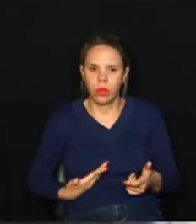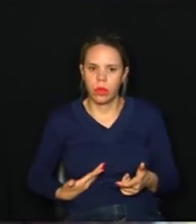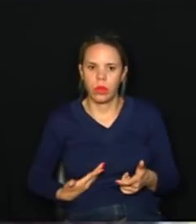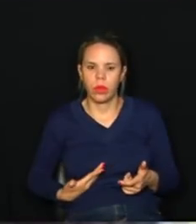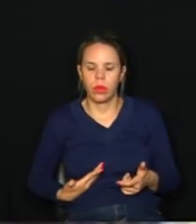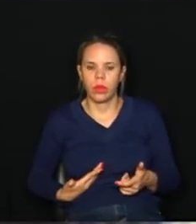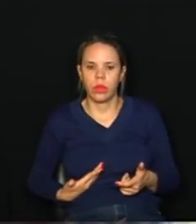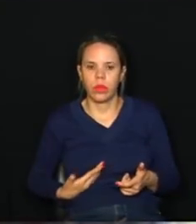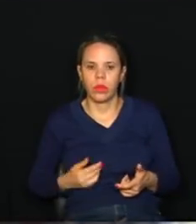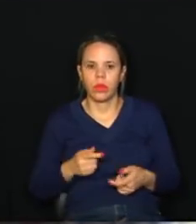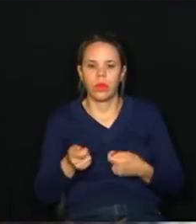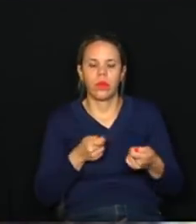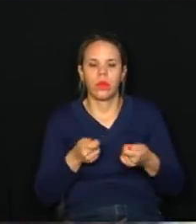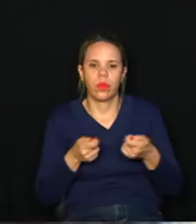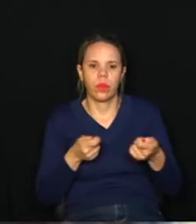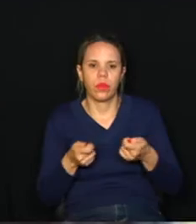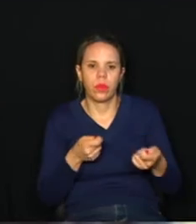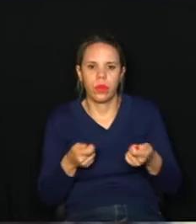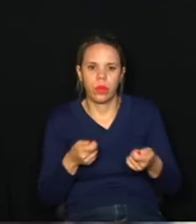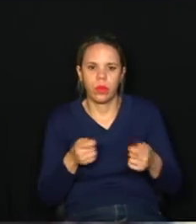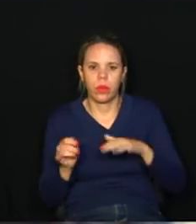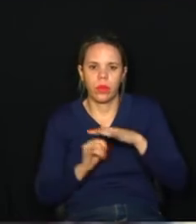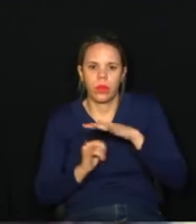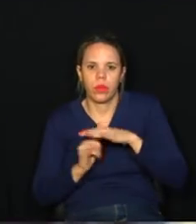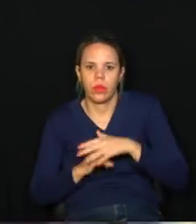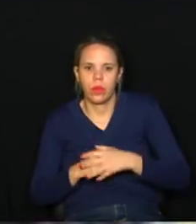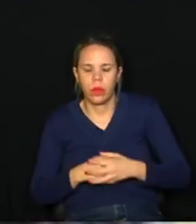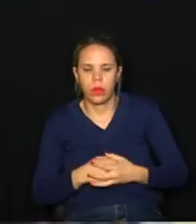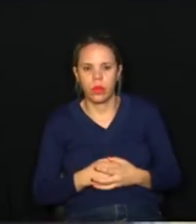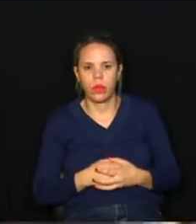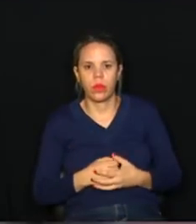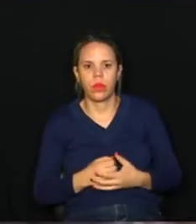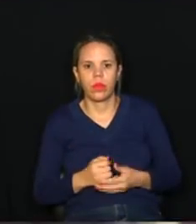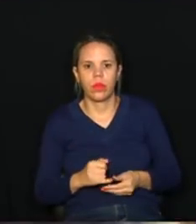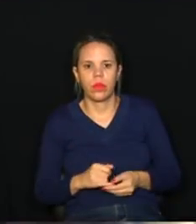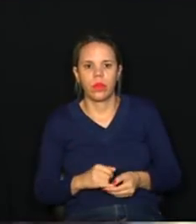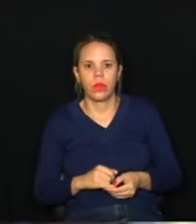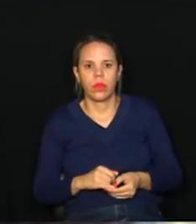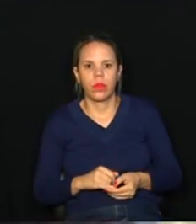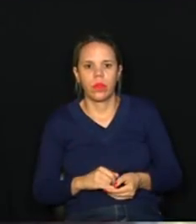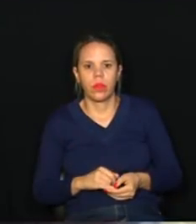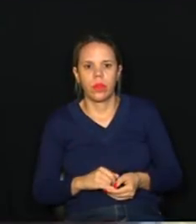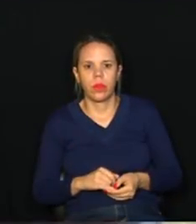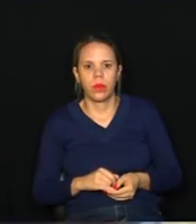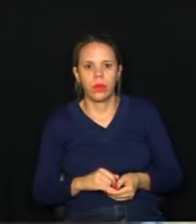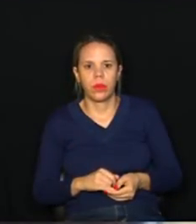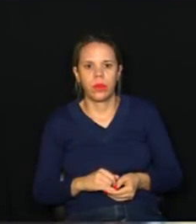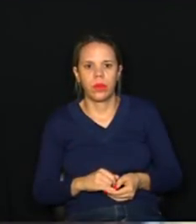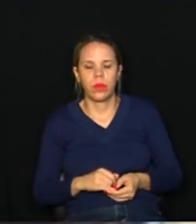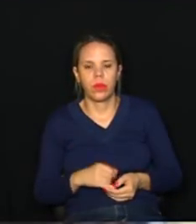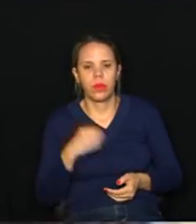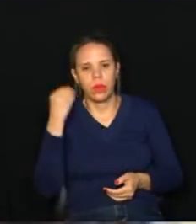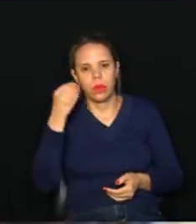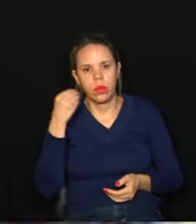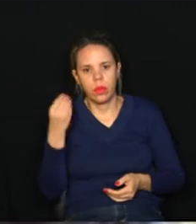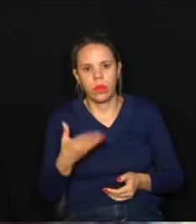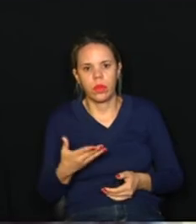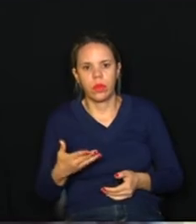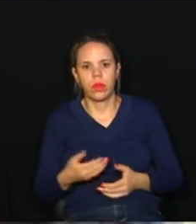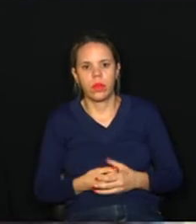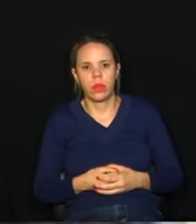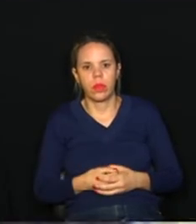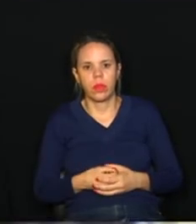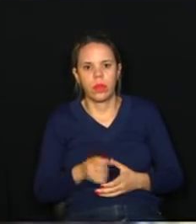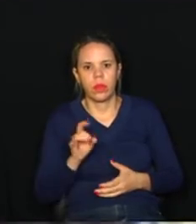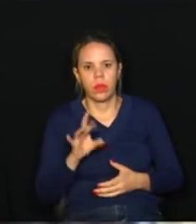de controlar as instituições. Que o conhecimento que venha à baila seja